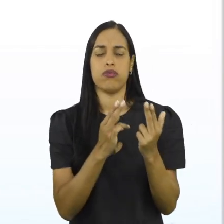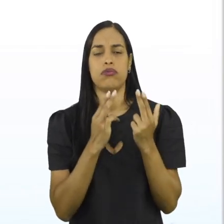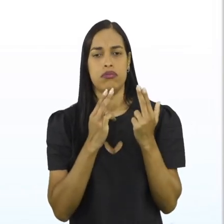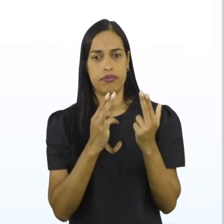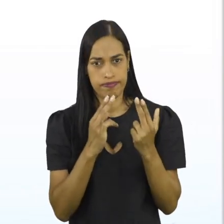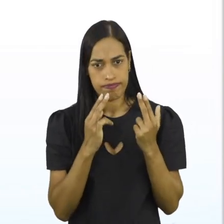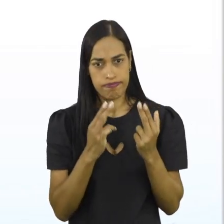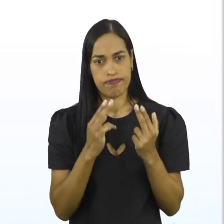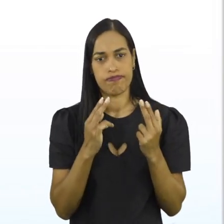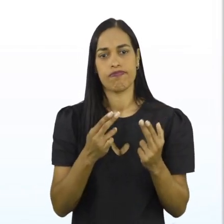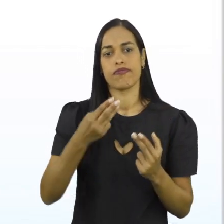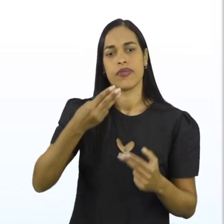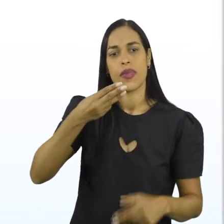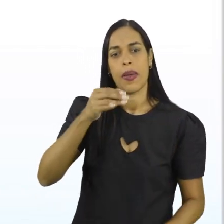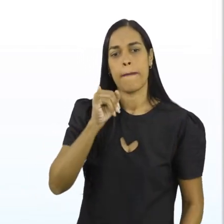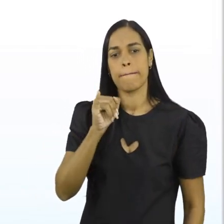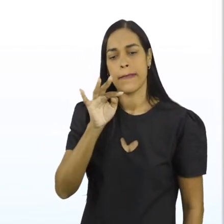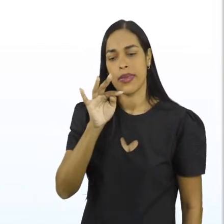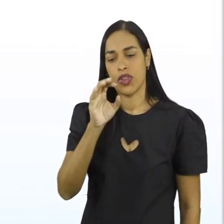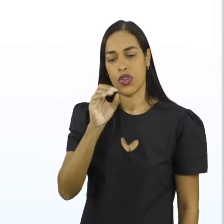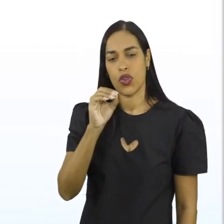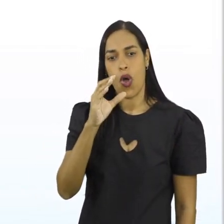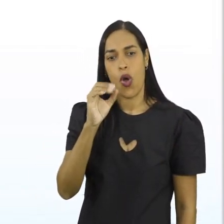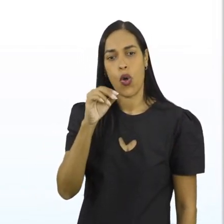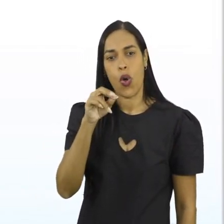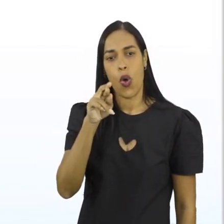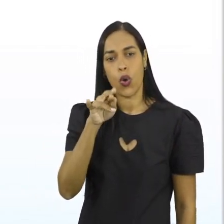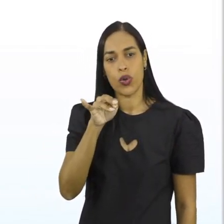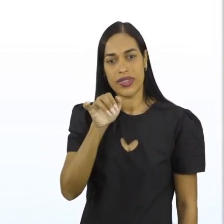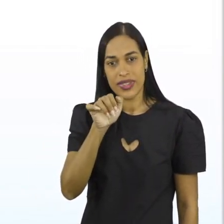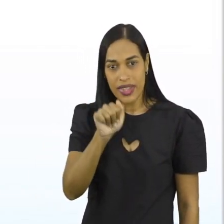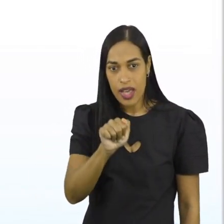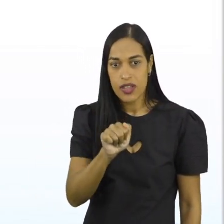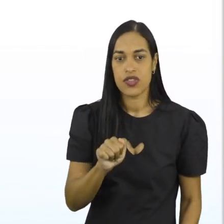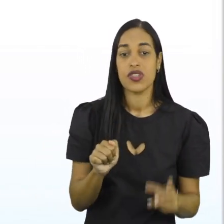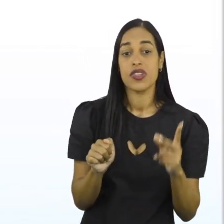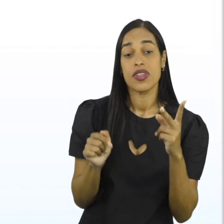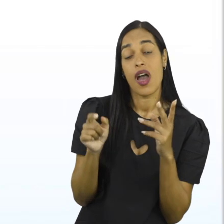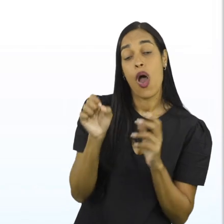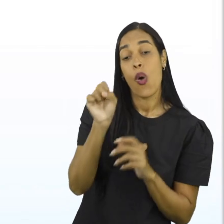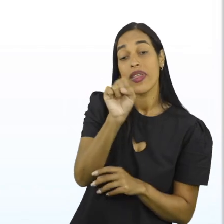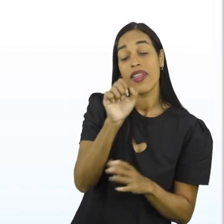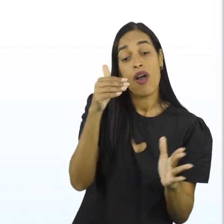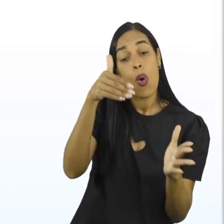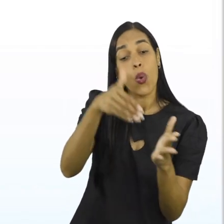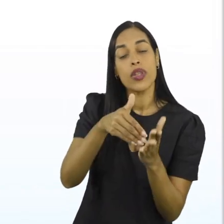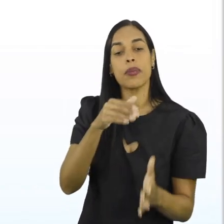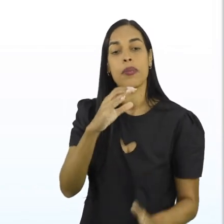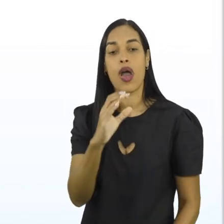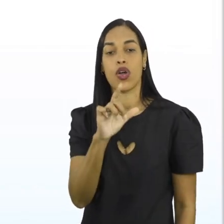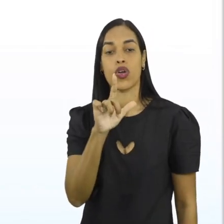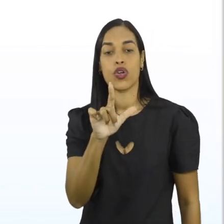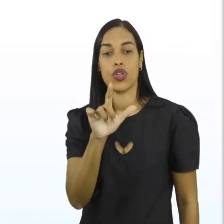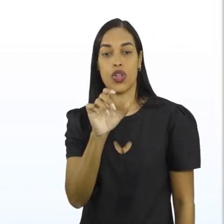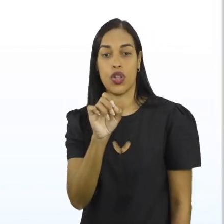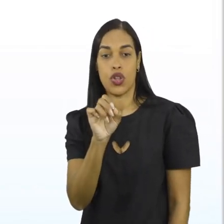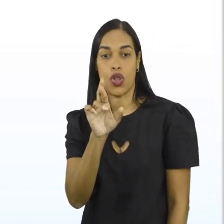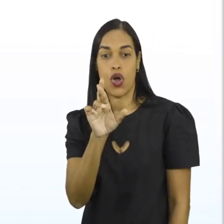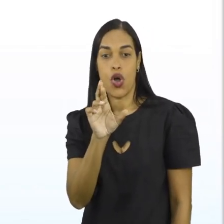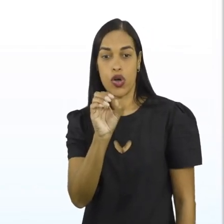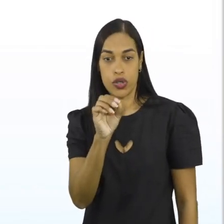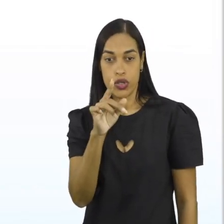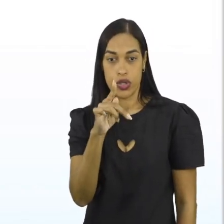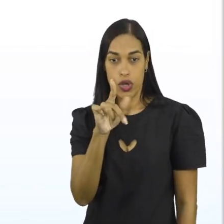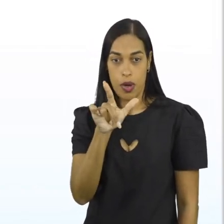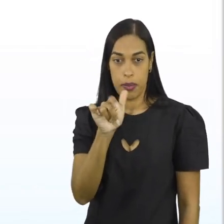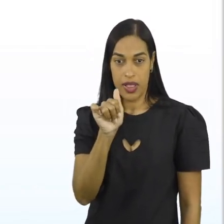às mitocôndrias, olha, são os cloroplastos. Agora tem um detalhe, tá?